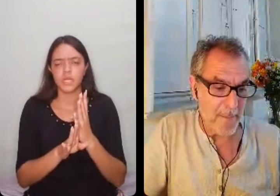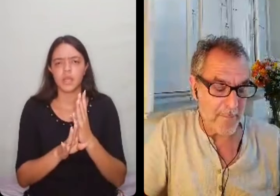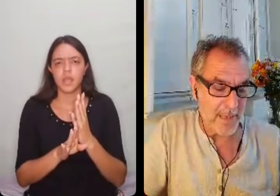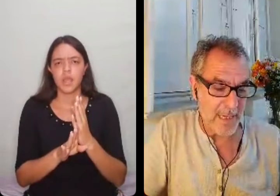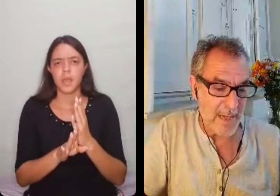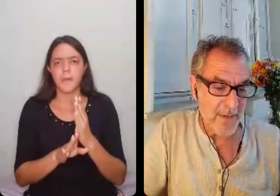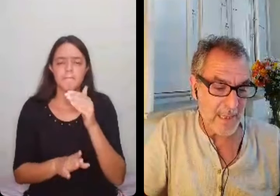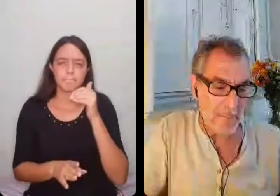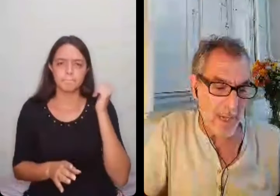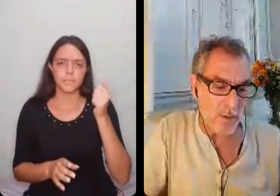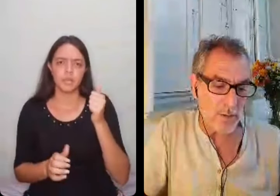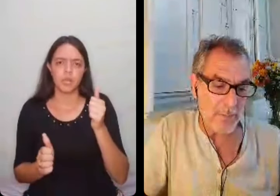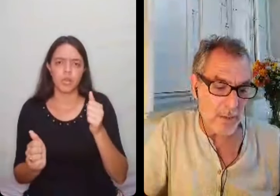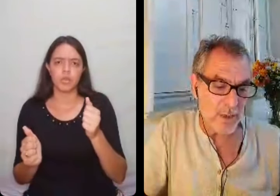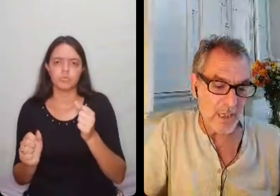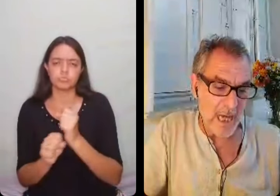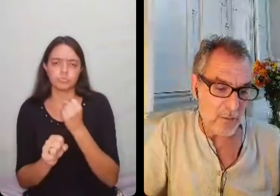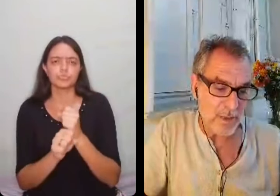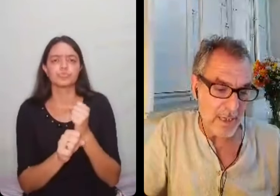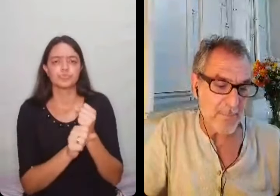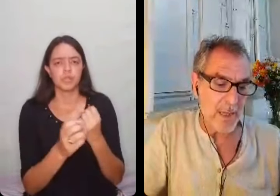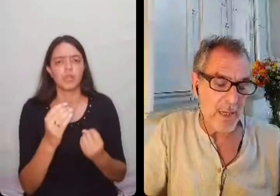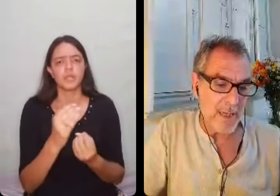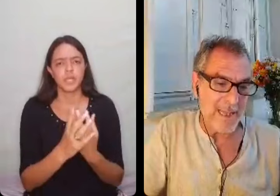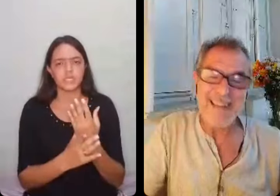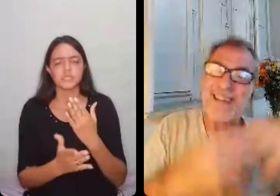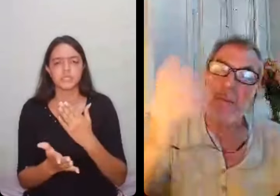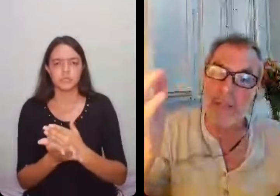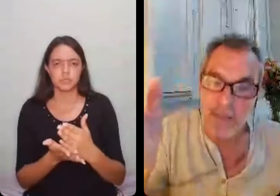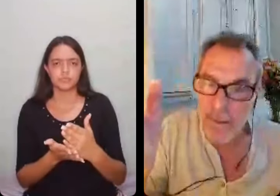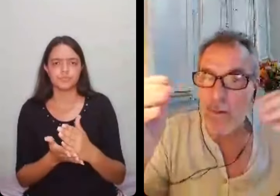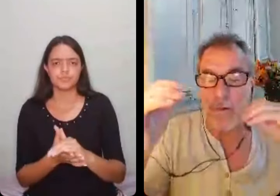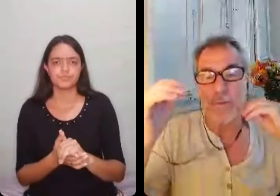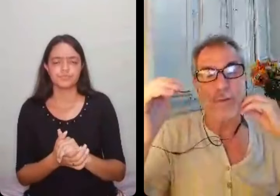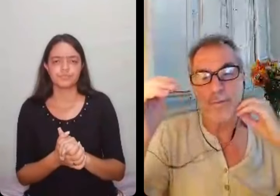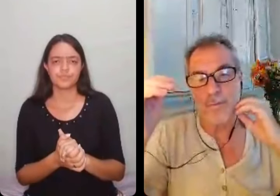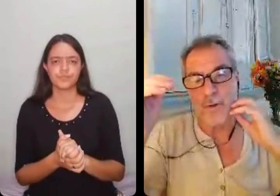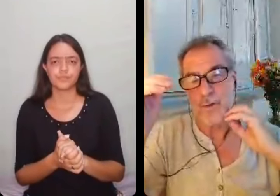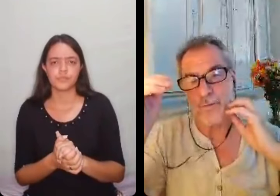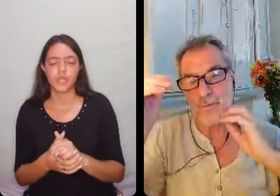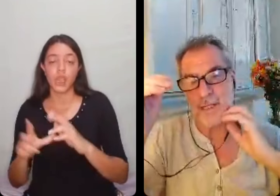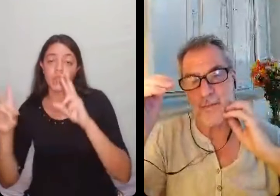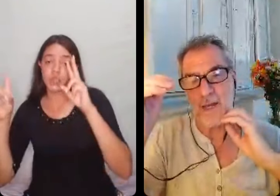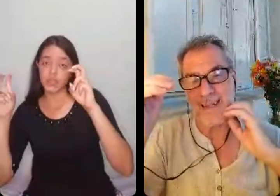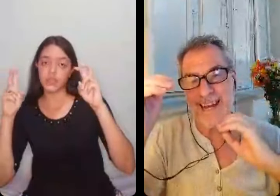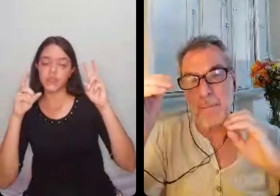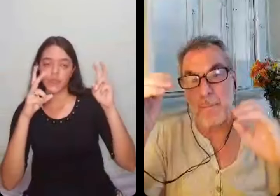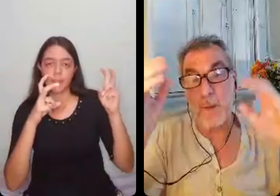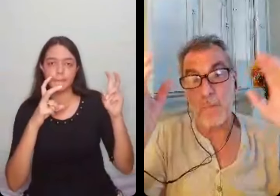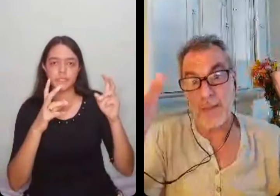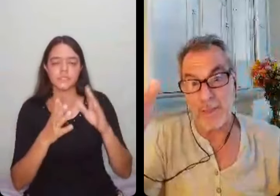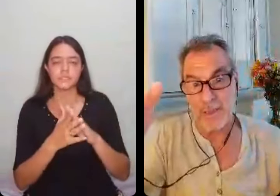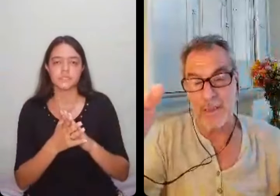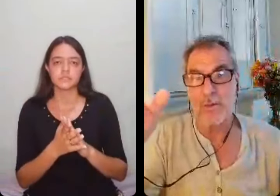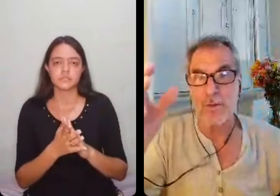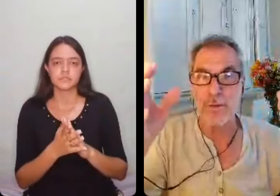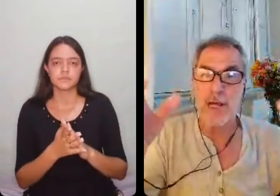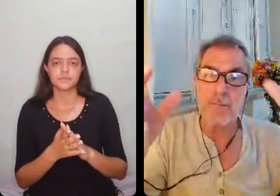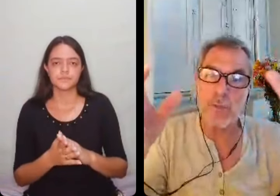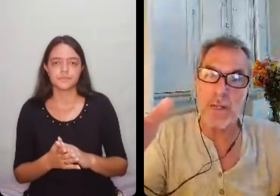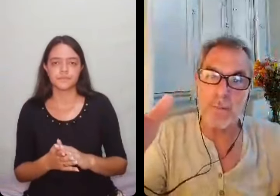E tem que ver também com o trabalho em general de dar temas, ou como eu gosto mais falar, dar problemas.